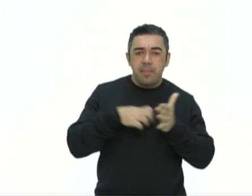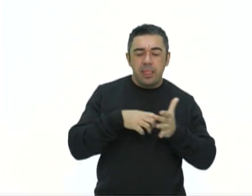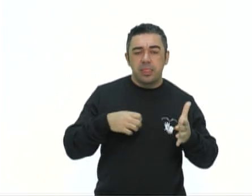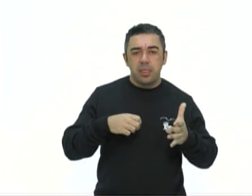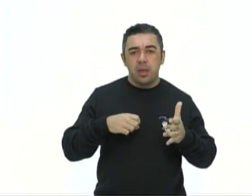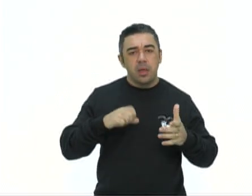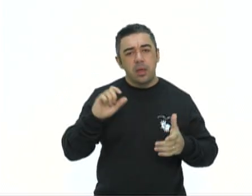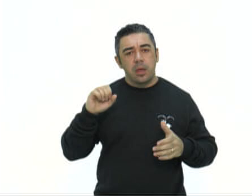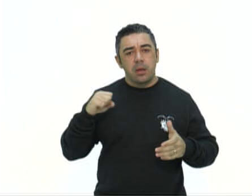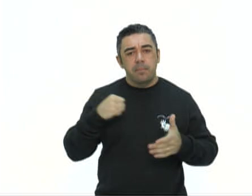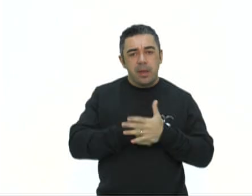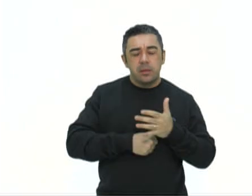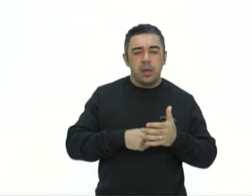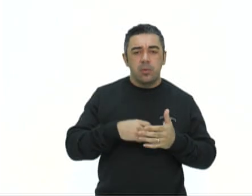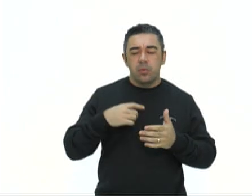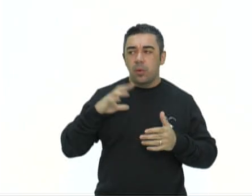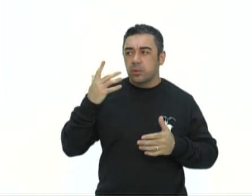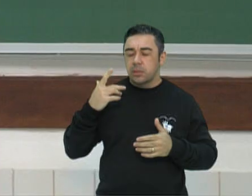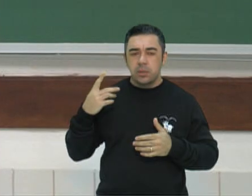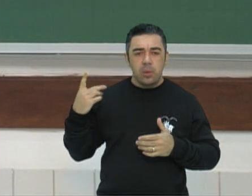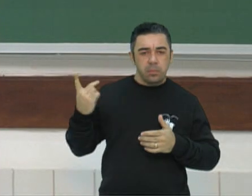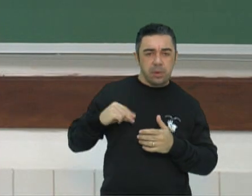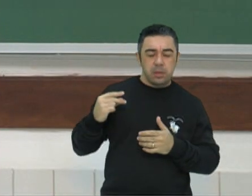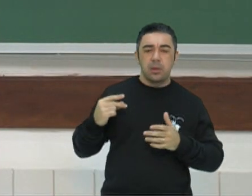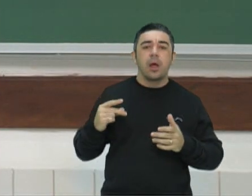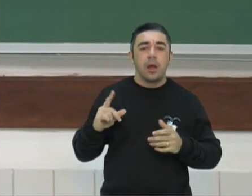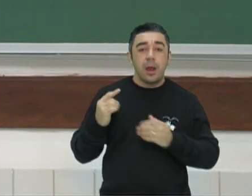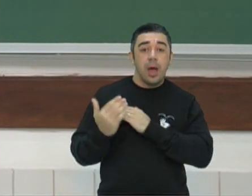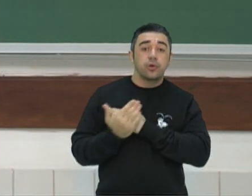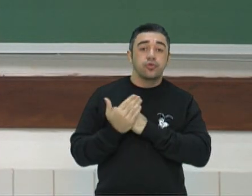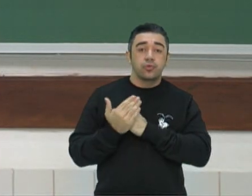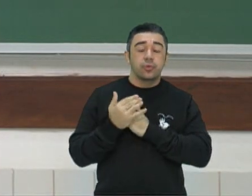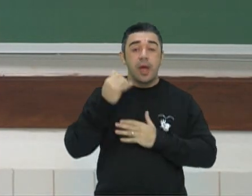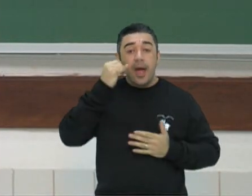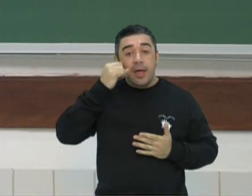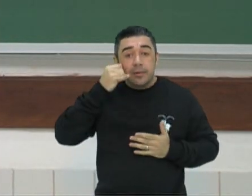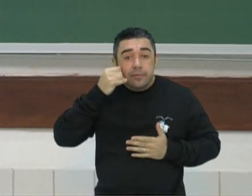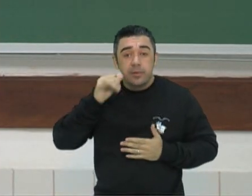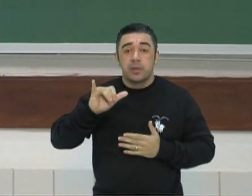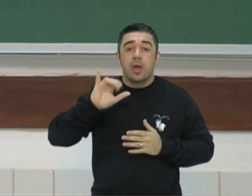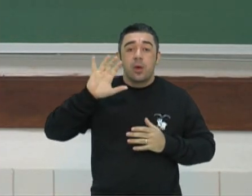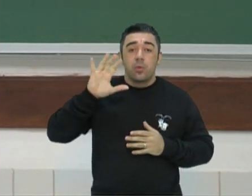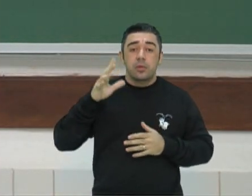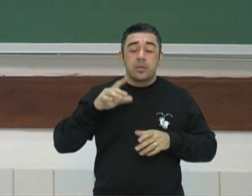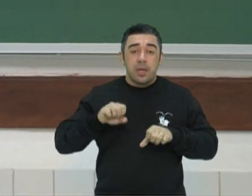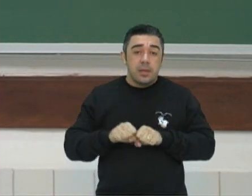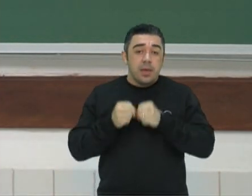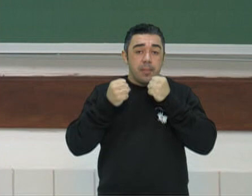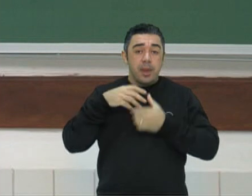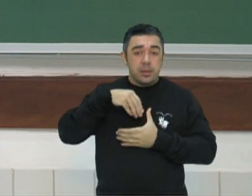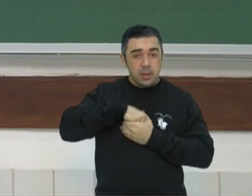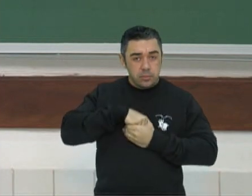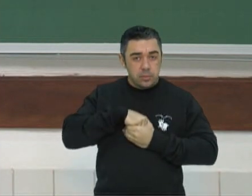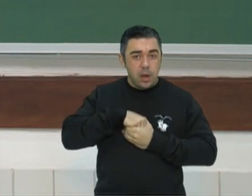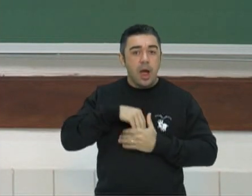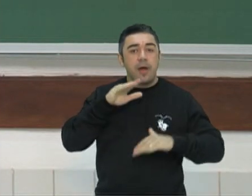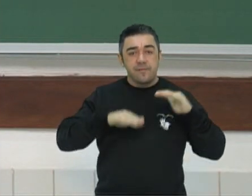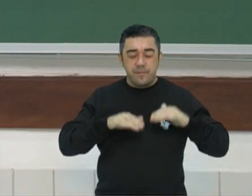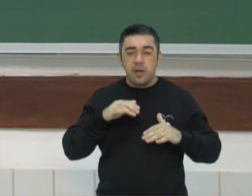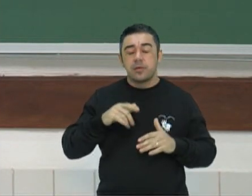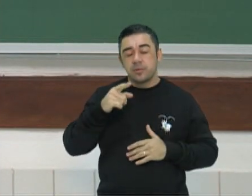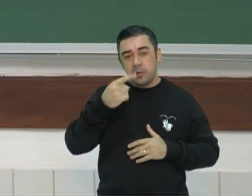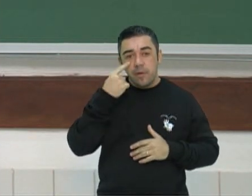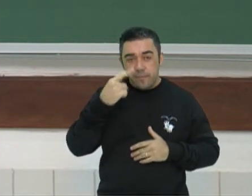assim, contra pancadas, né? Ele ajuda a evitar lesões maiores, né? Tanto é que muitos